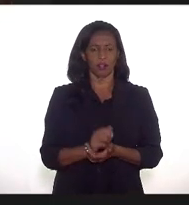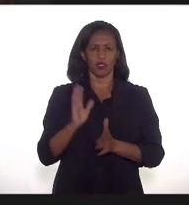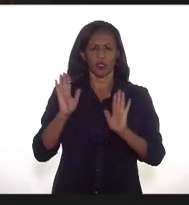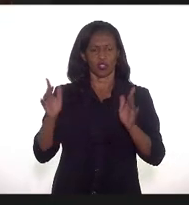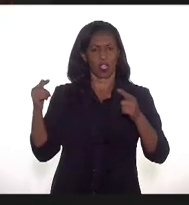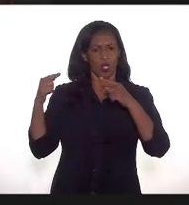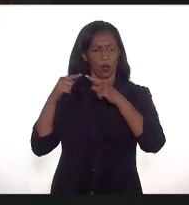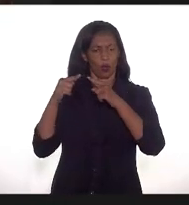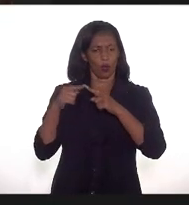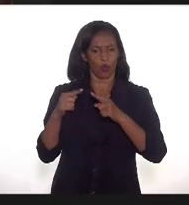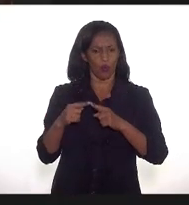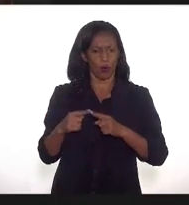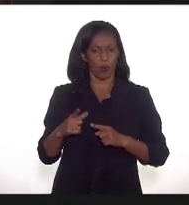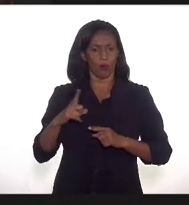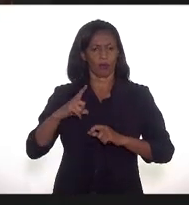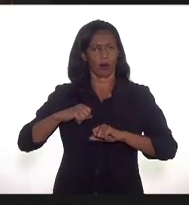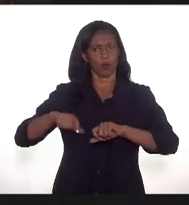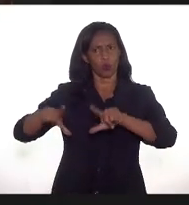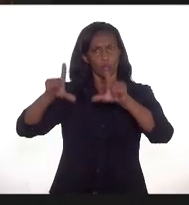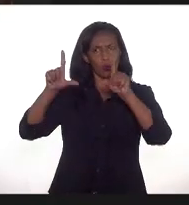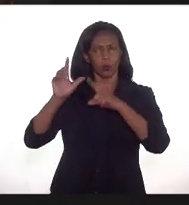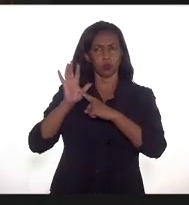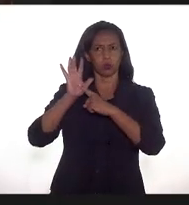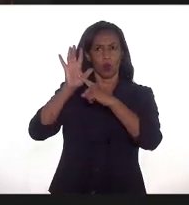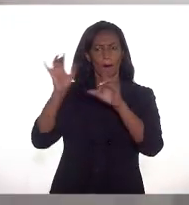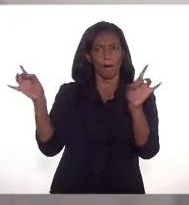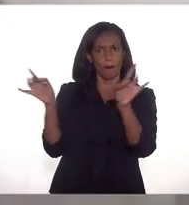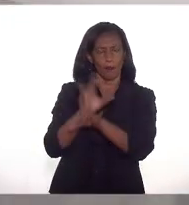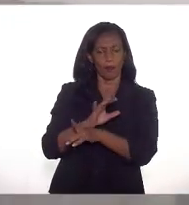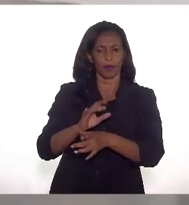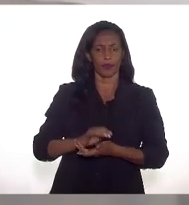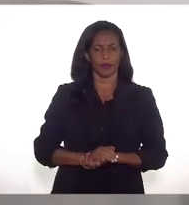aqui, nós temos uma apresentação pronta,